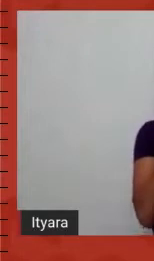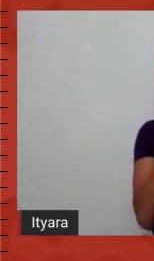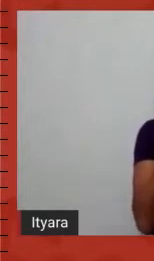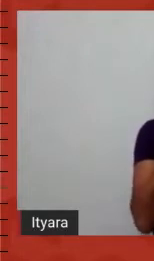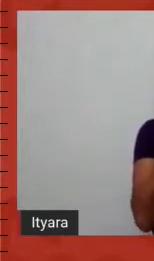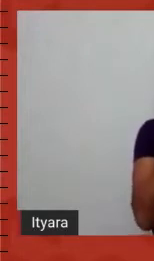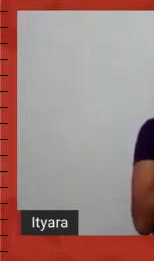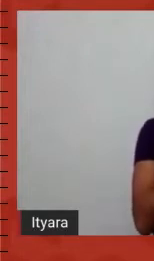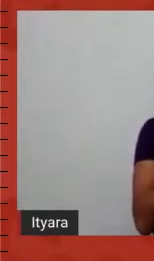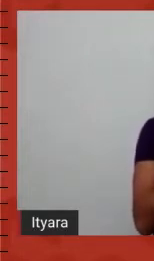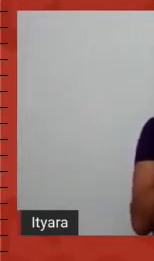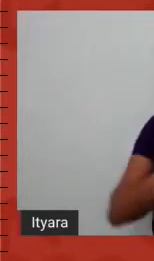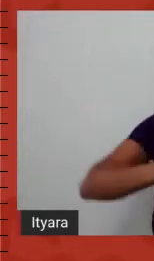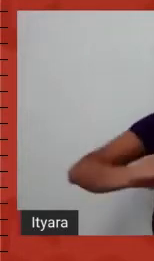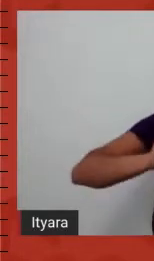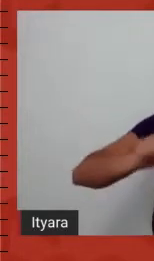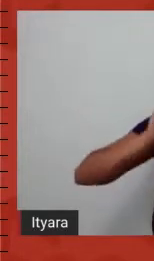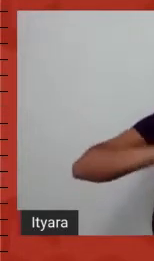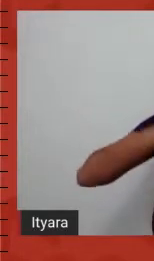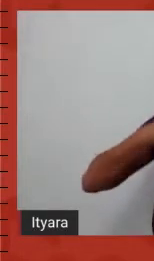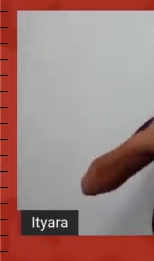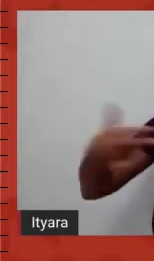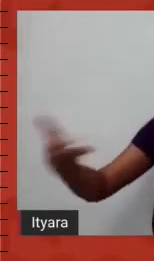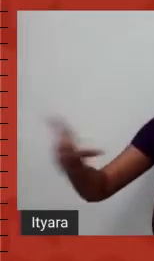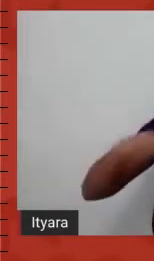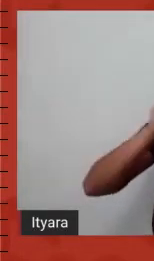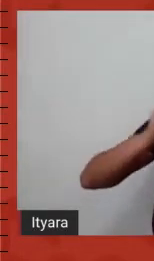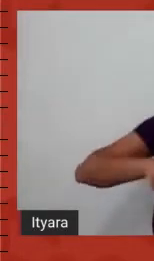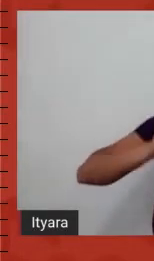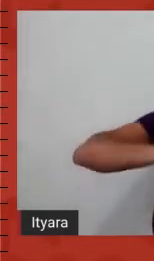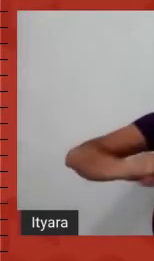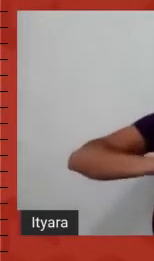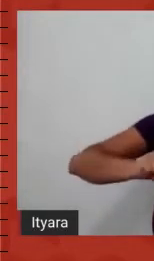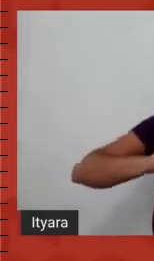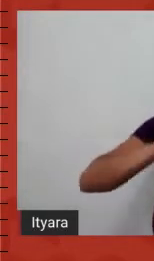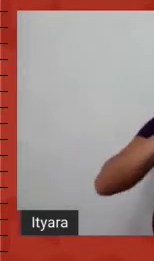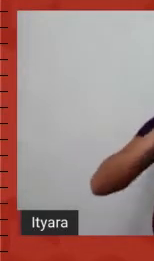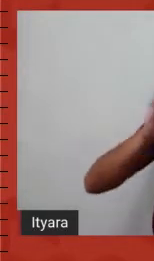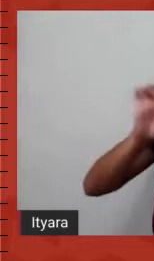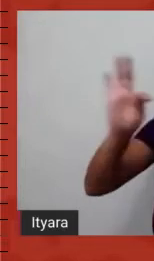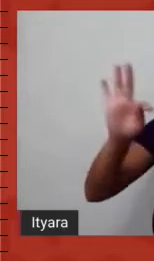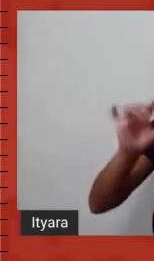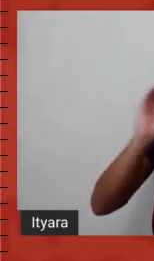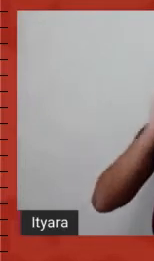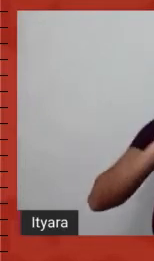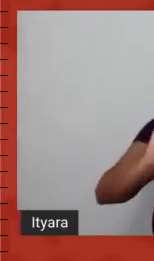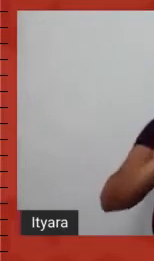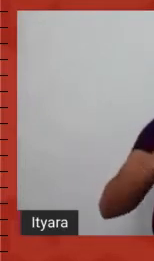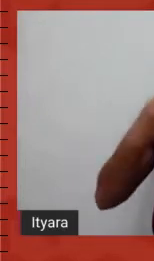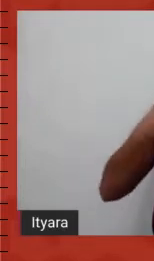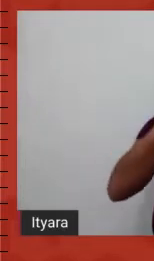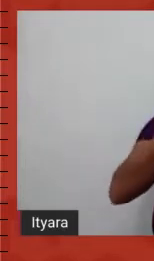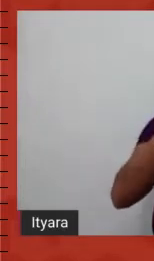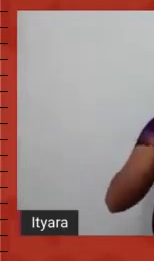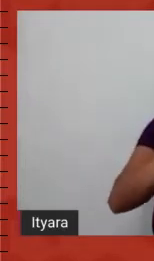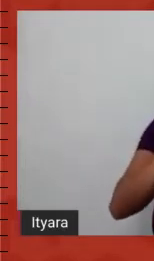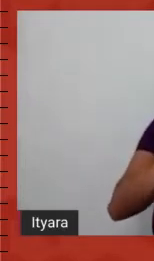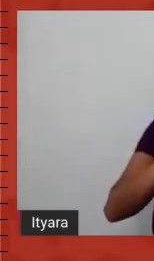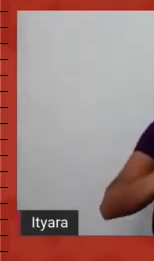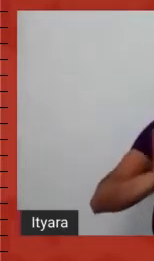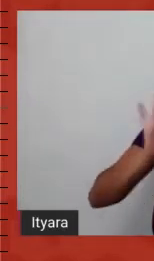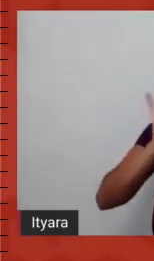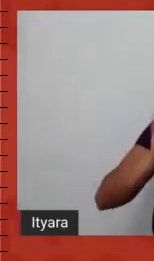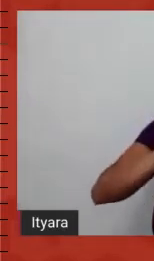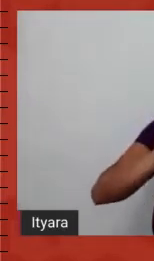Petrilli, que é o Movimenta Materiais, Movimenta CCT, financiado aí pela CAPES e pela Fundação Fulbright, além da Embaixada